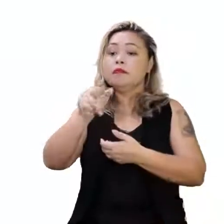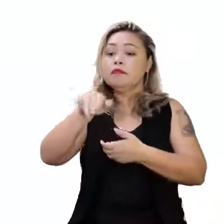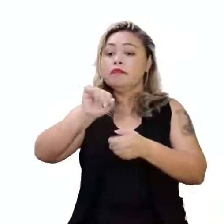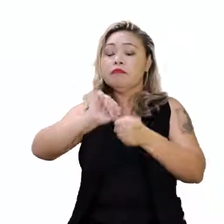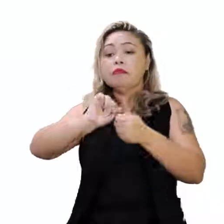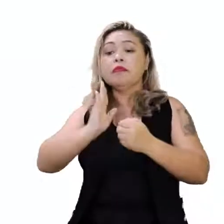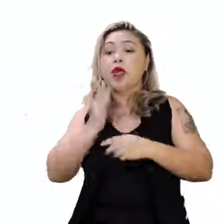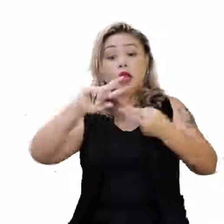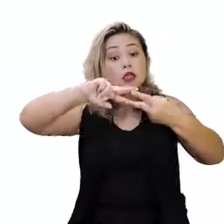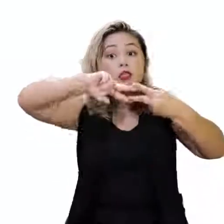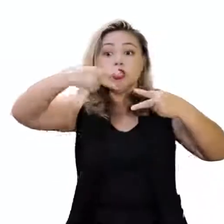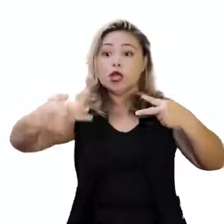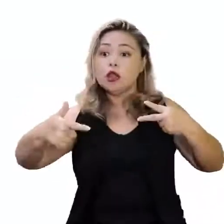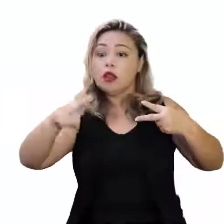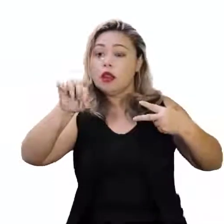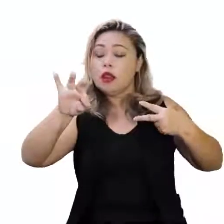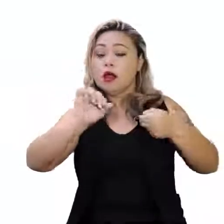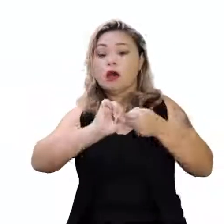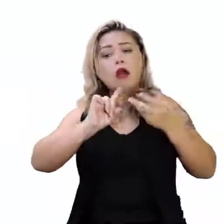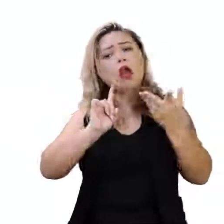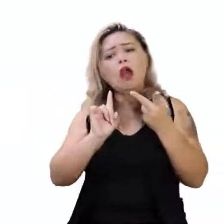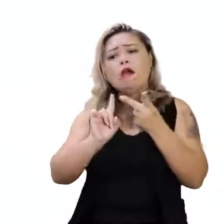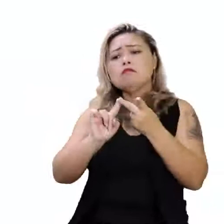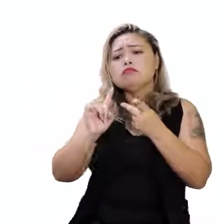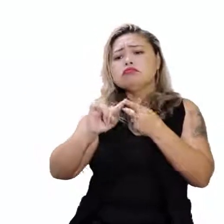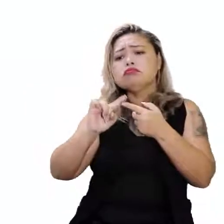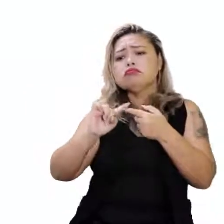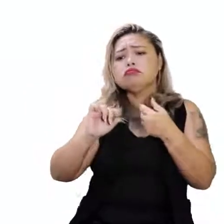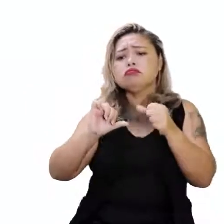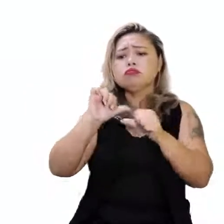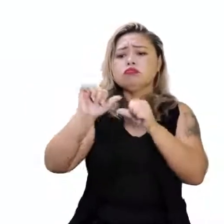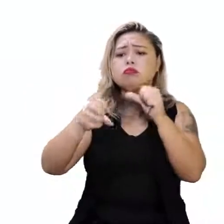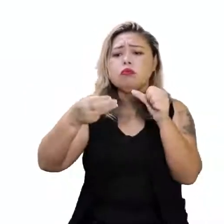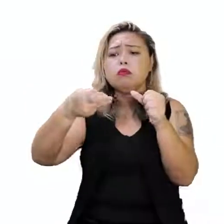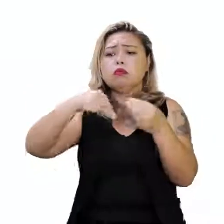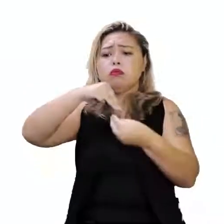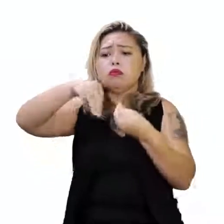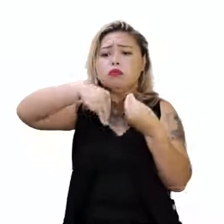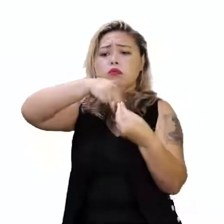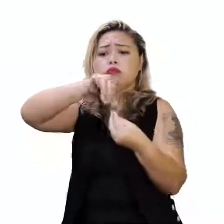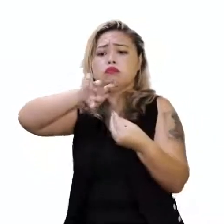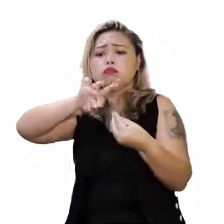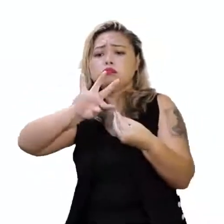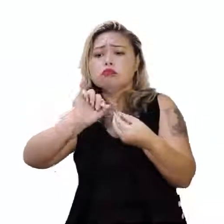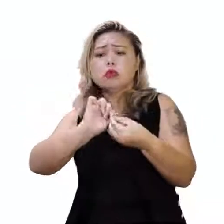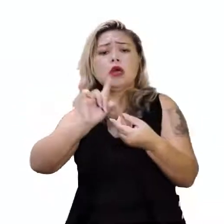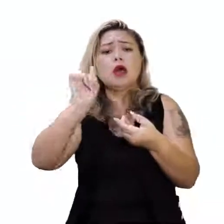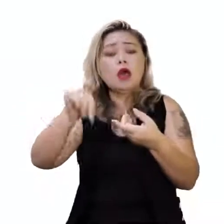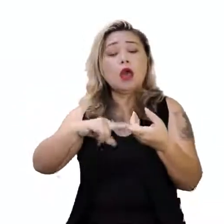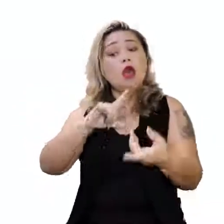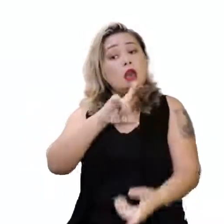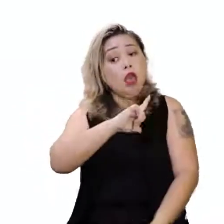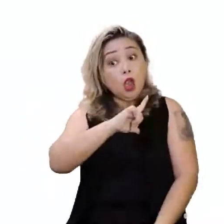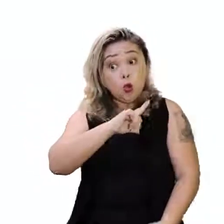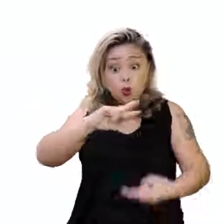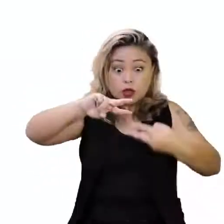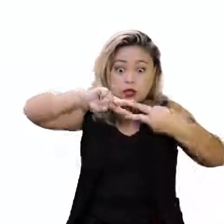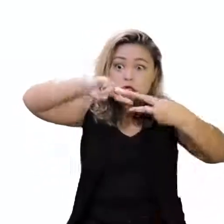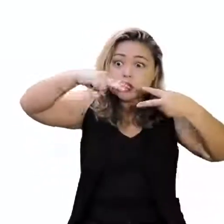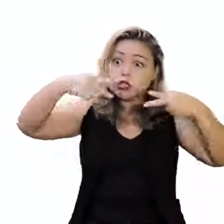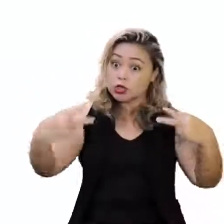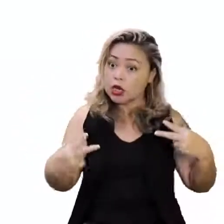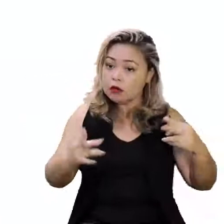enfatizamos a questão da genética. Falamos dos vários tipos de mutações. Então, existe sim um fator